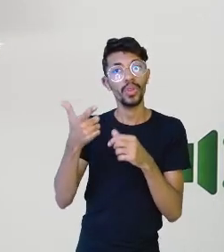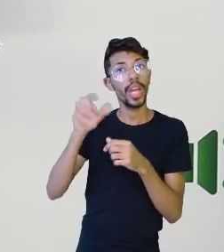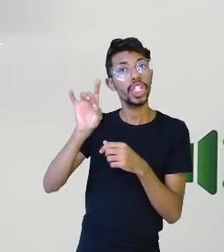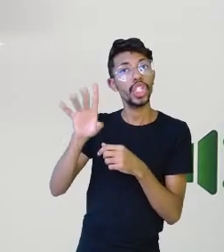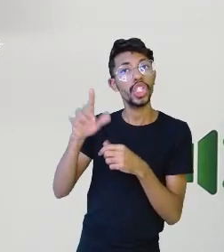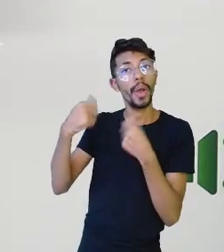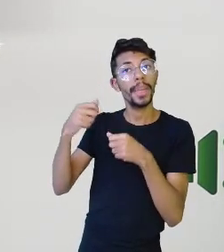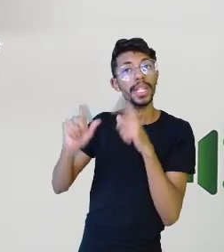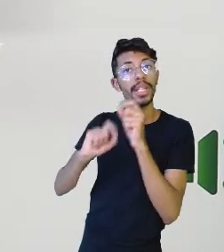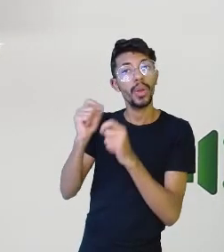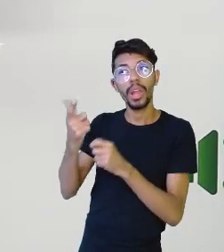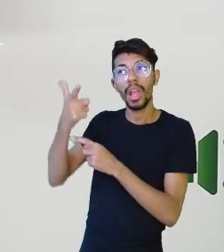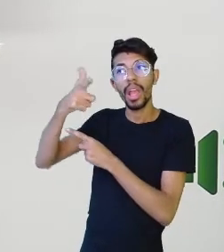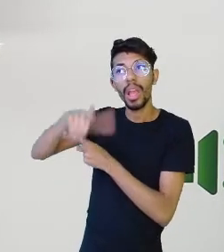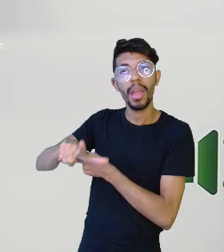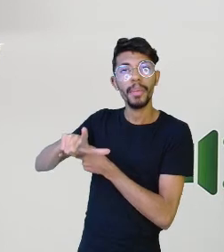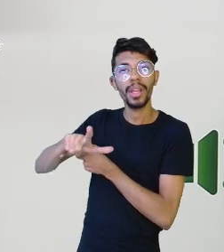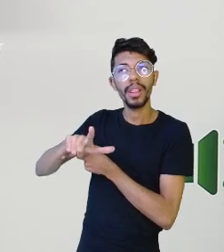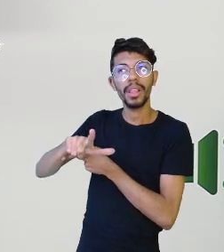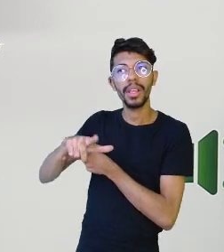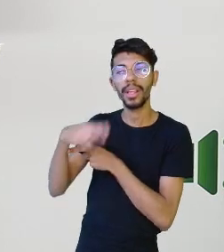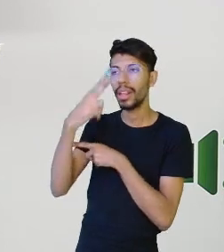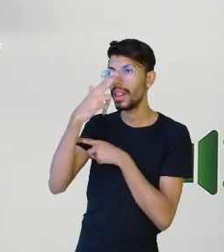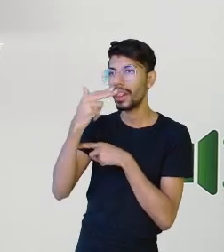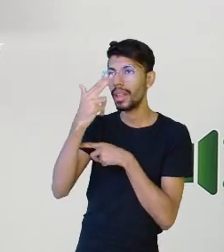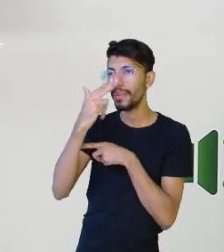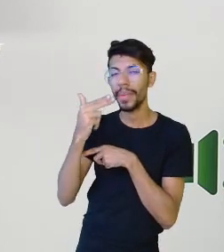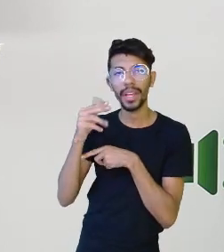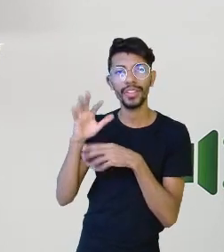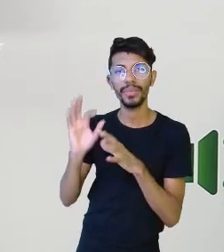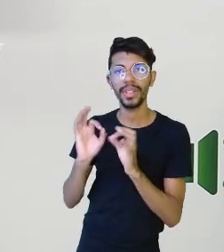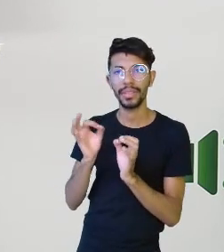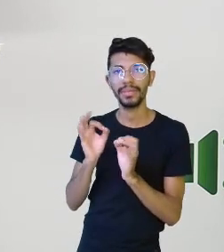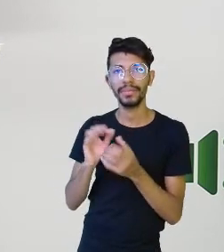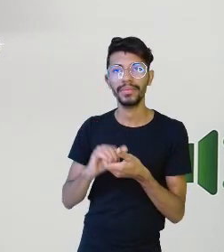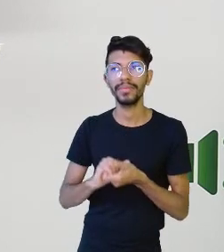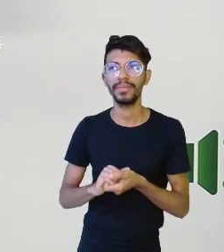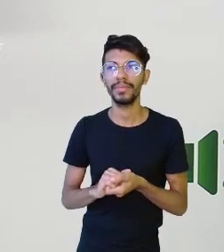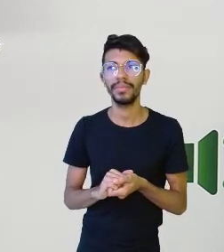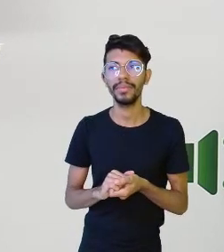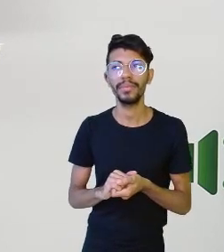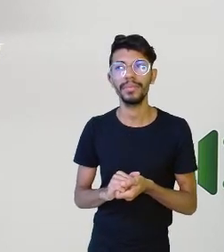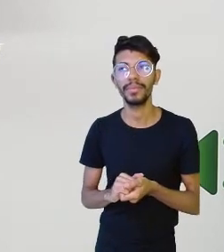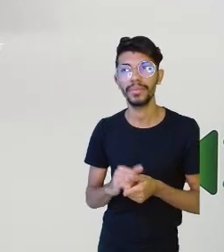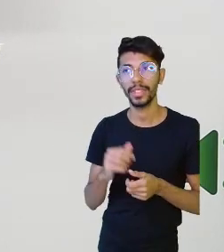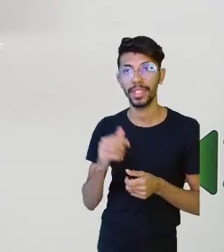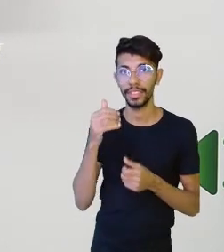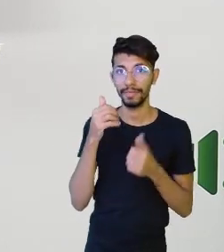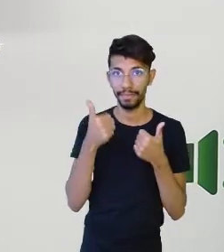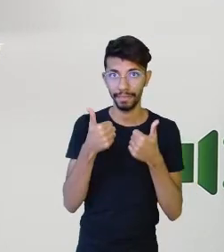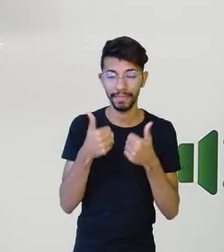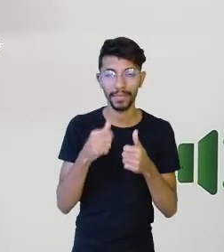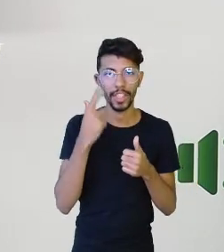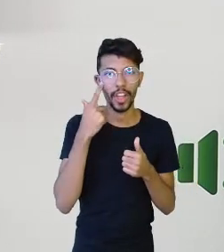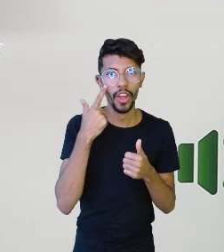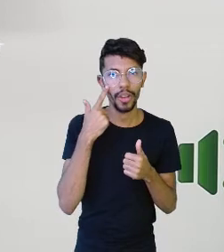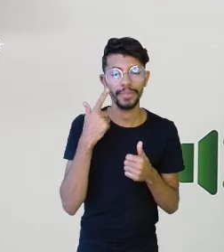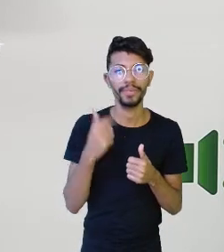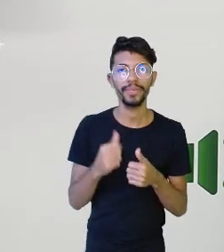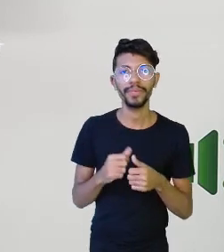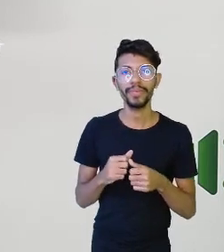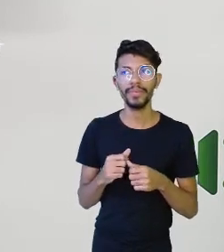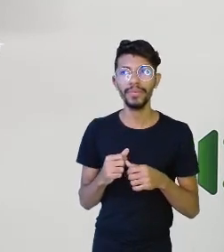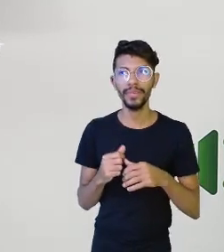próxima fase da minha adição. Beleza? Ó, eu vou deixar